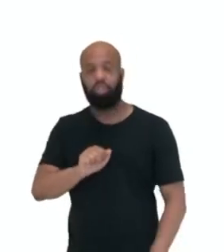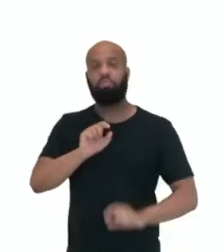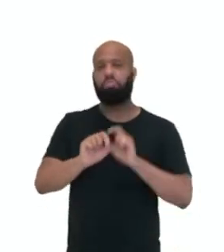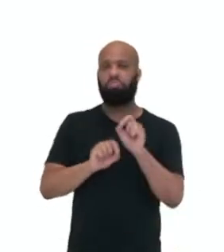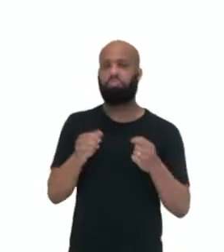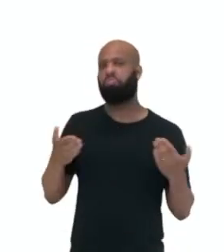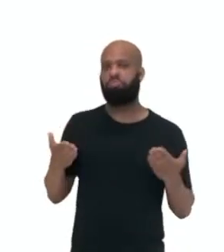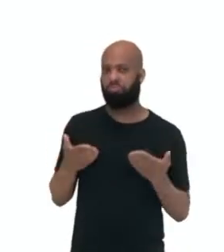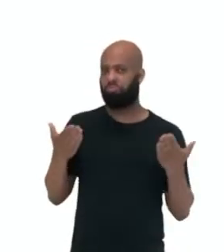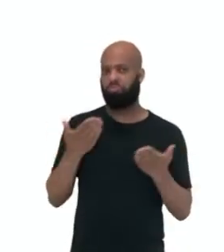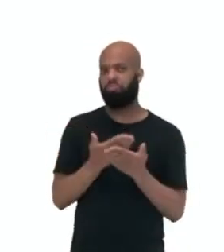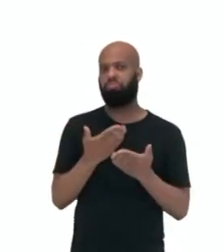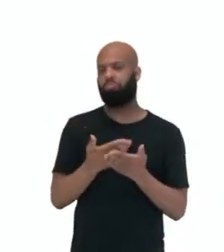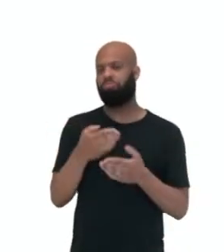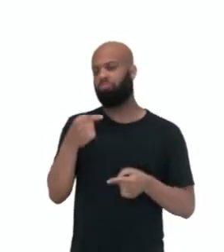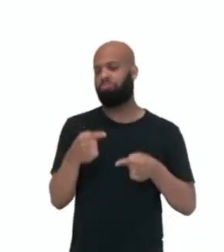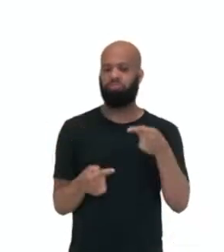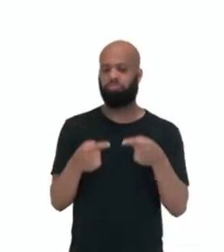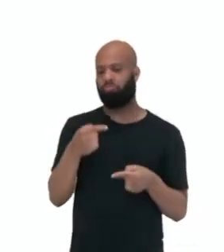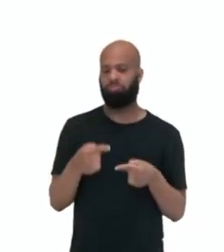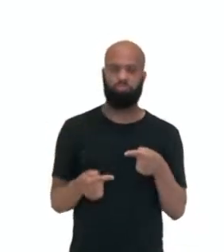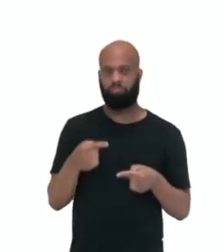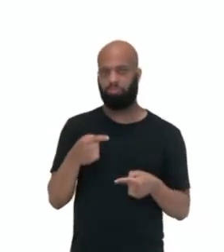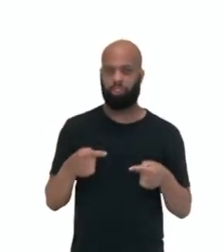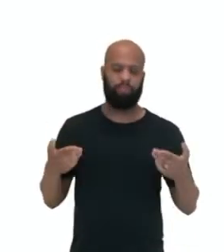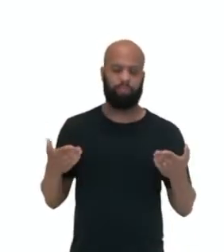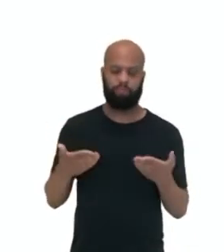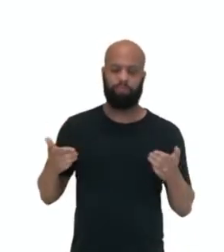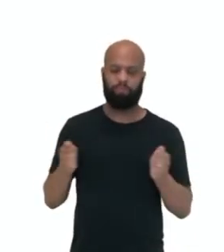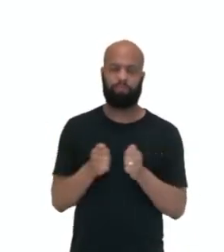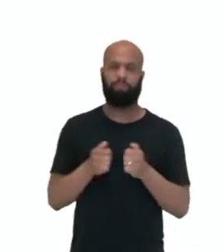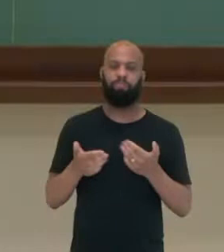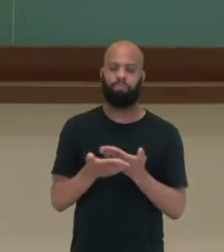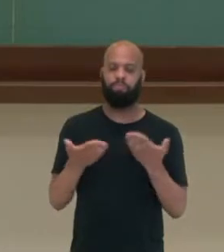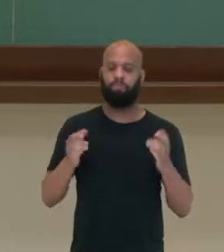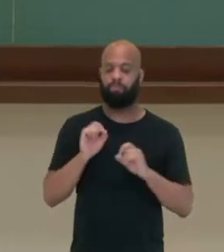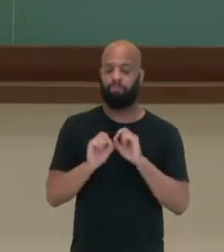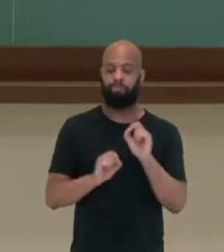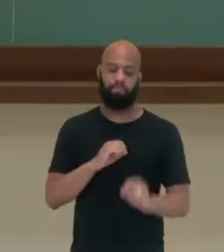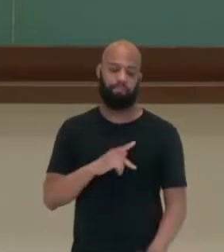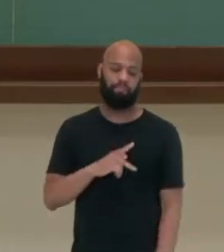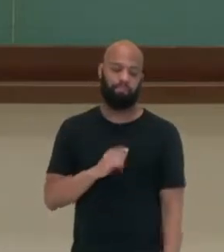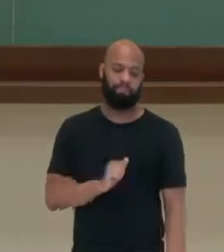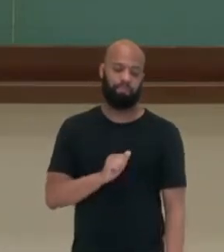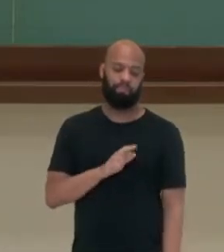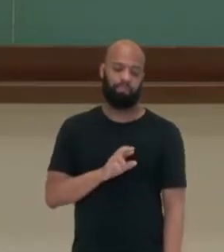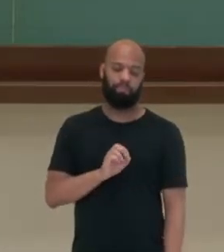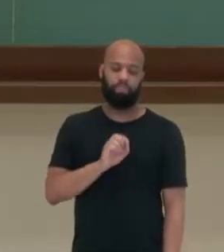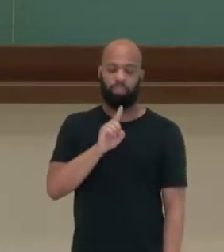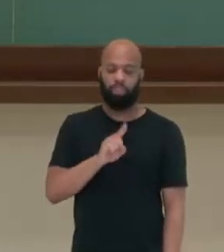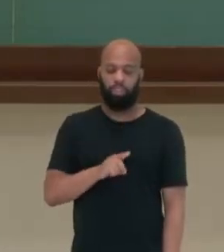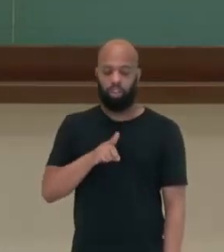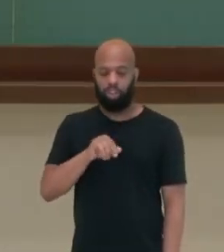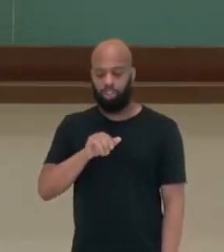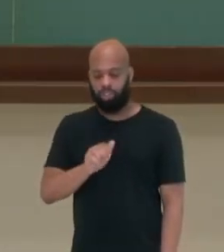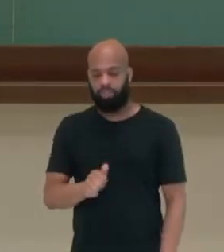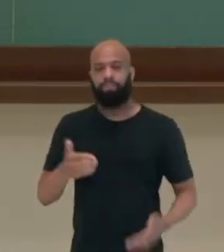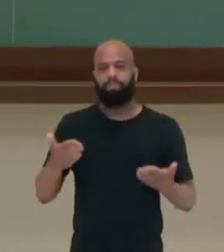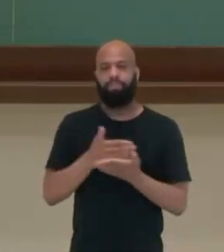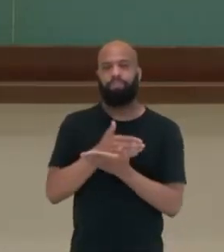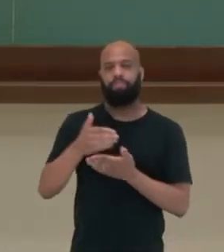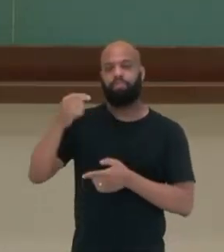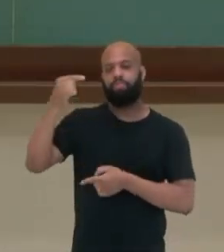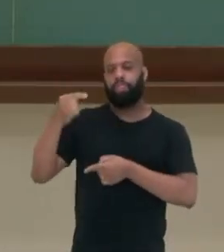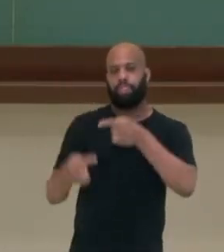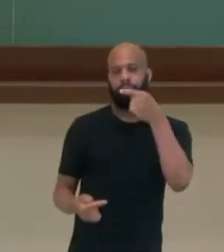então, discutir e debater nessa aula com vocês é a paródia. Para iniciarmos o nosso debate, a nossa